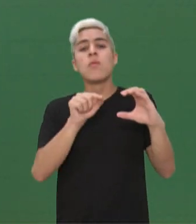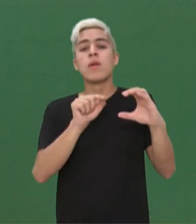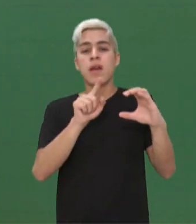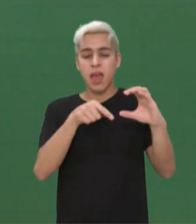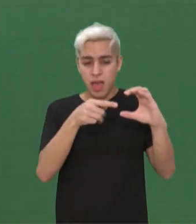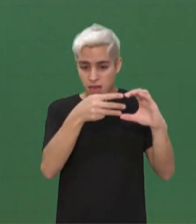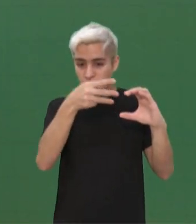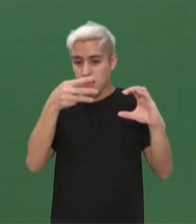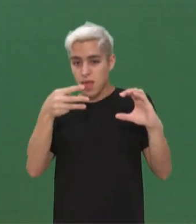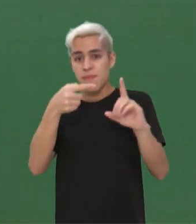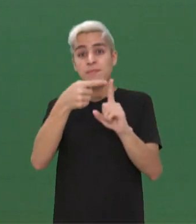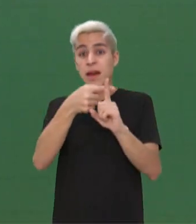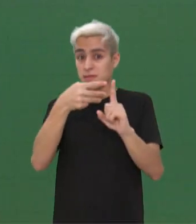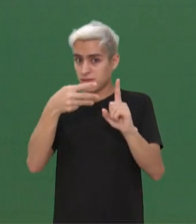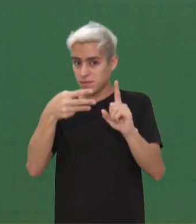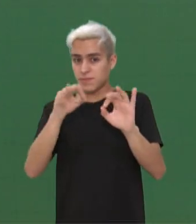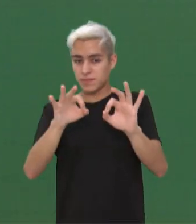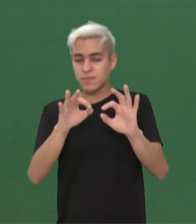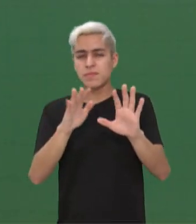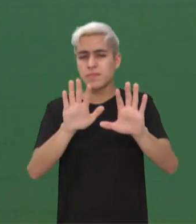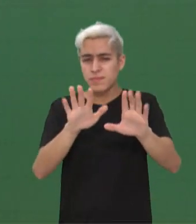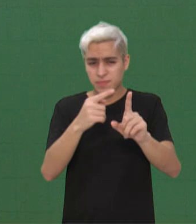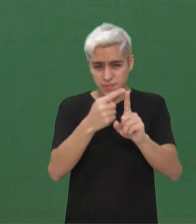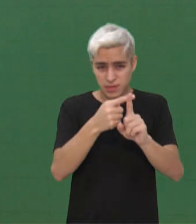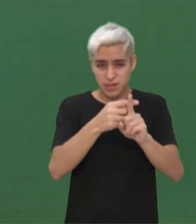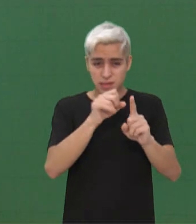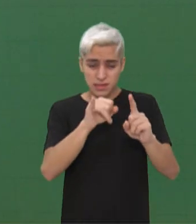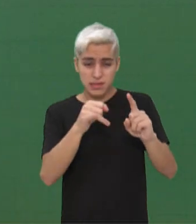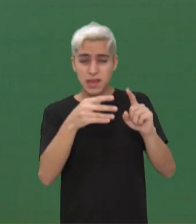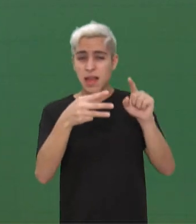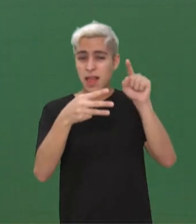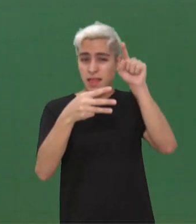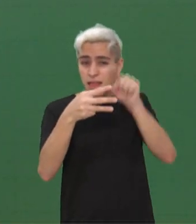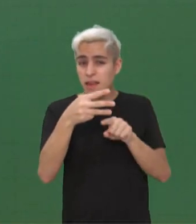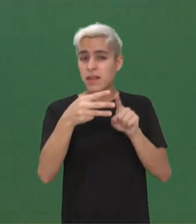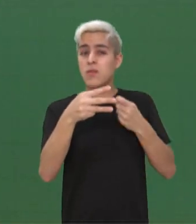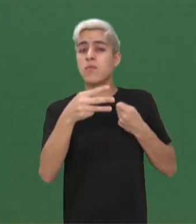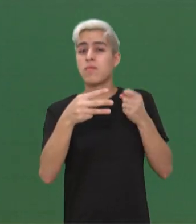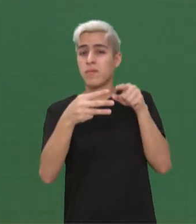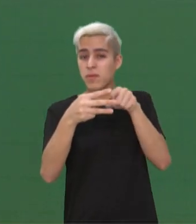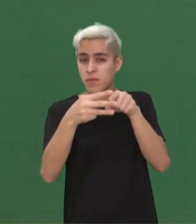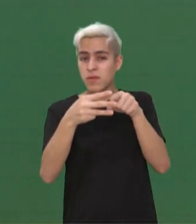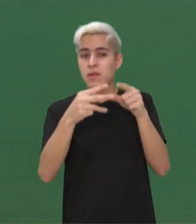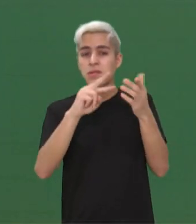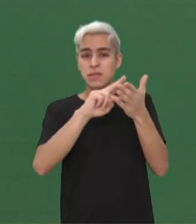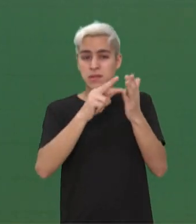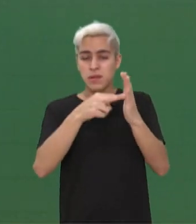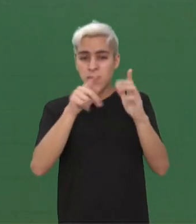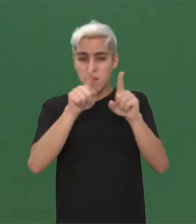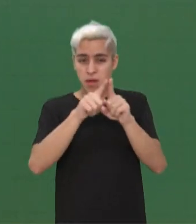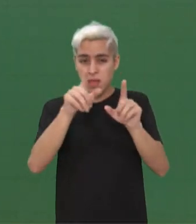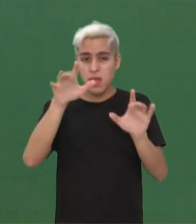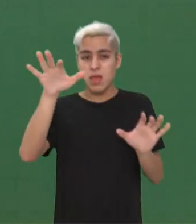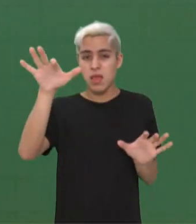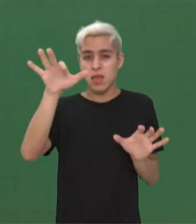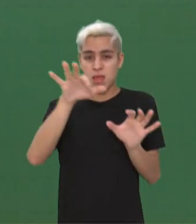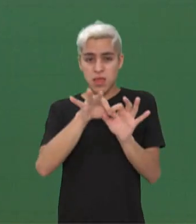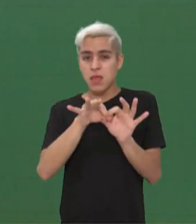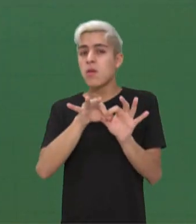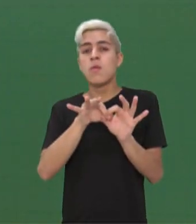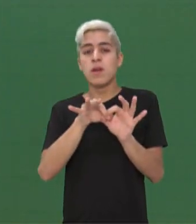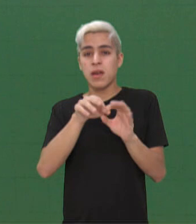3. A gente sabe que quando o termo dependente é o 3, é o ponto de intersecção com o eixo